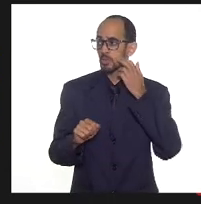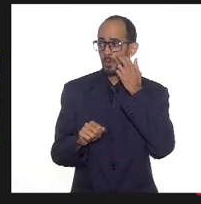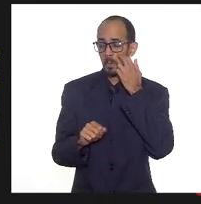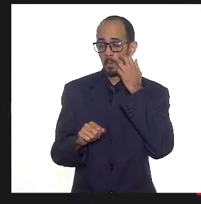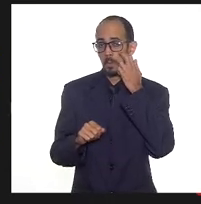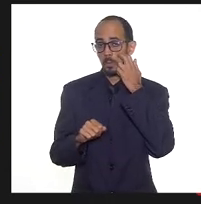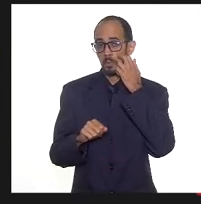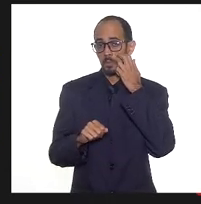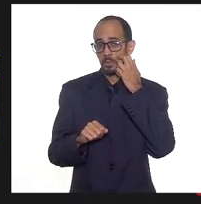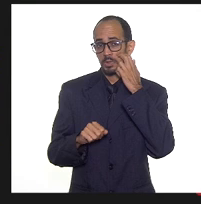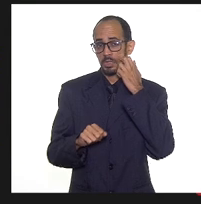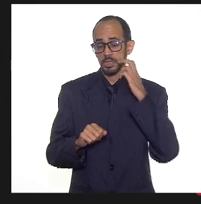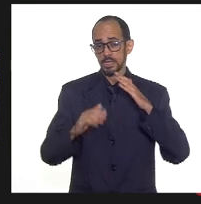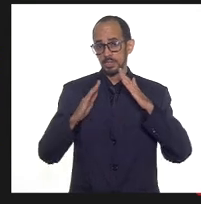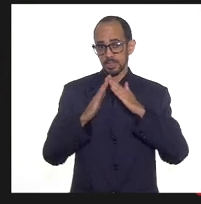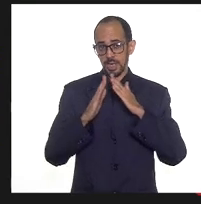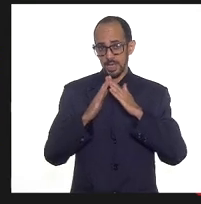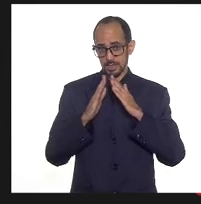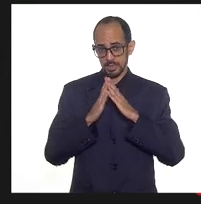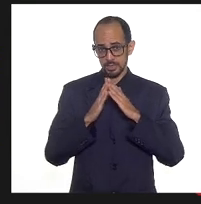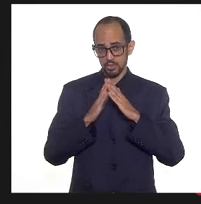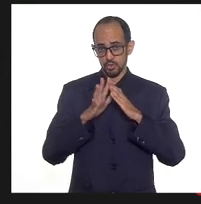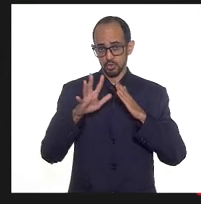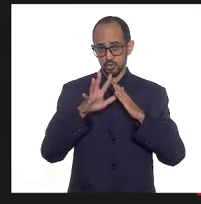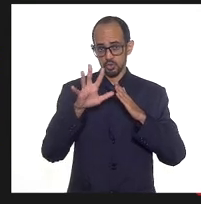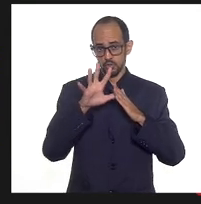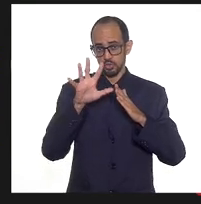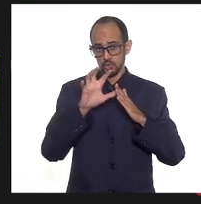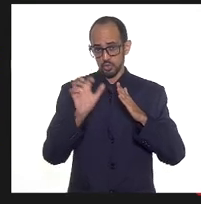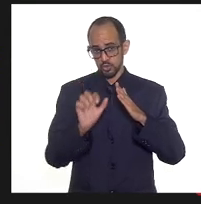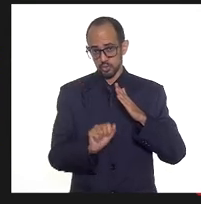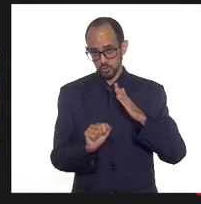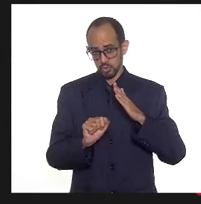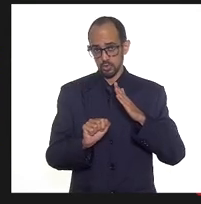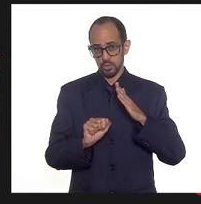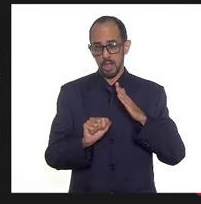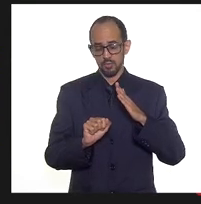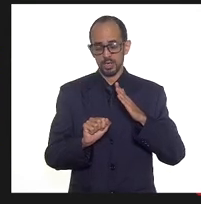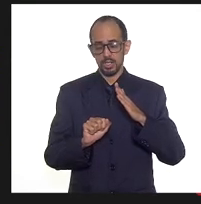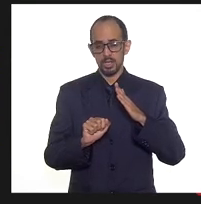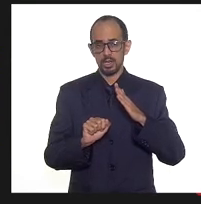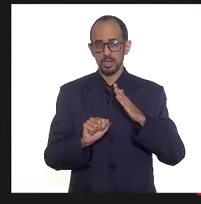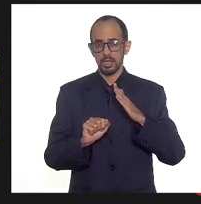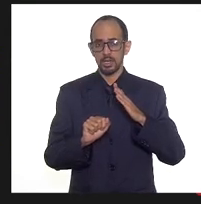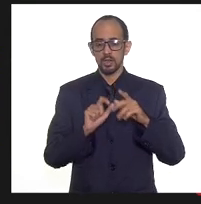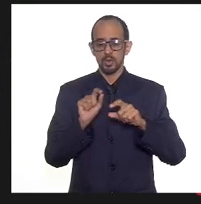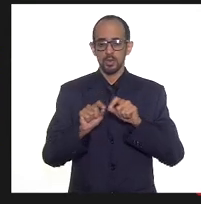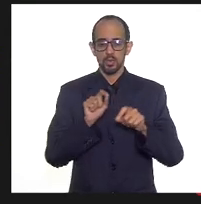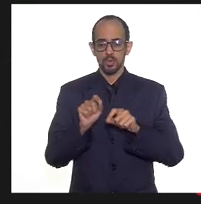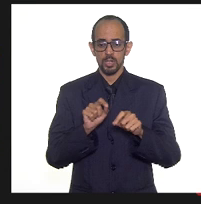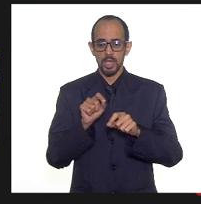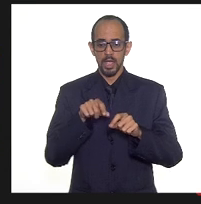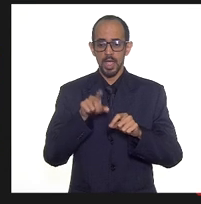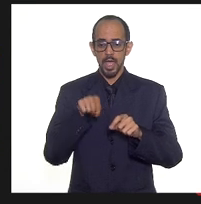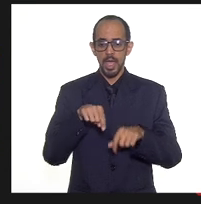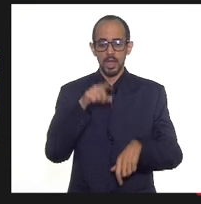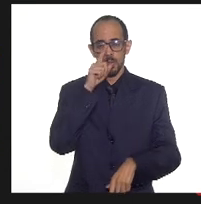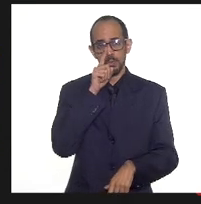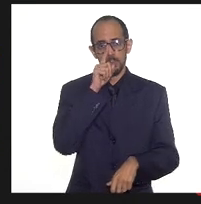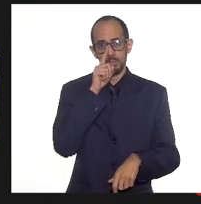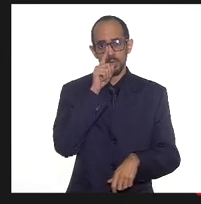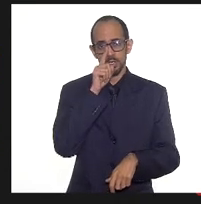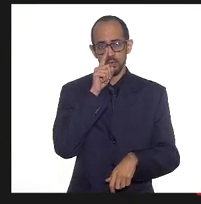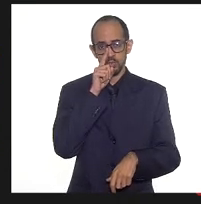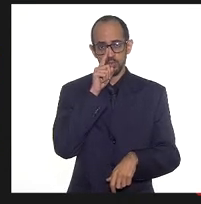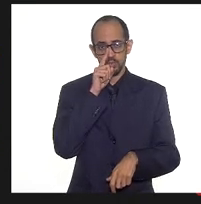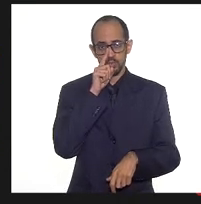desses templos de umbanda e terreiros de candomblé, já constituiria um perigo para eles. Então,